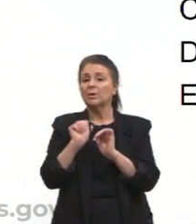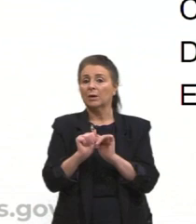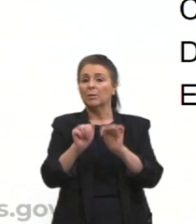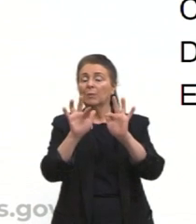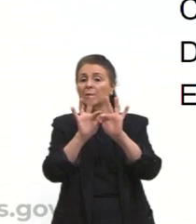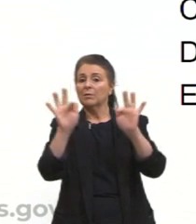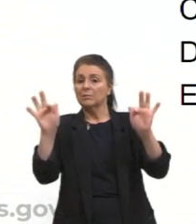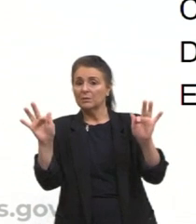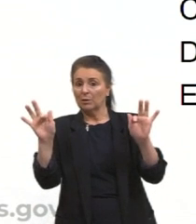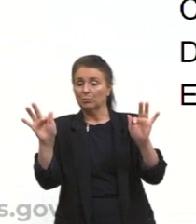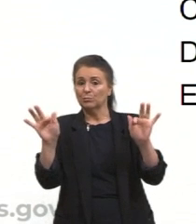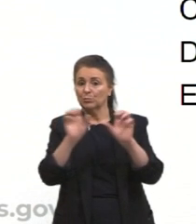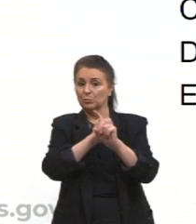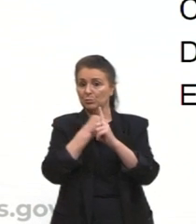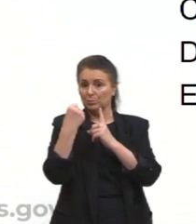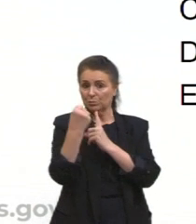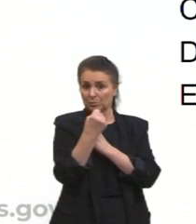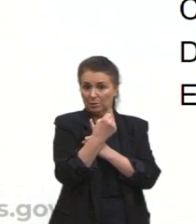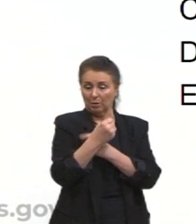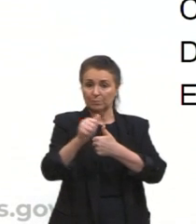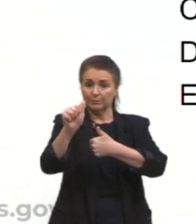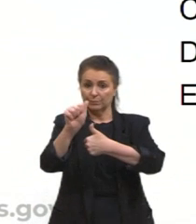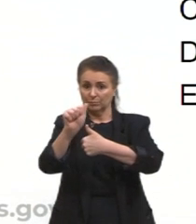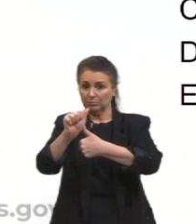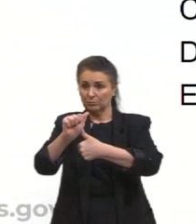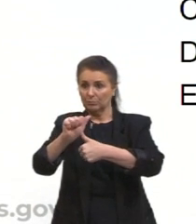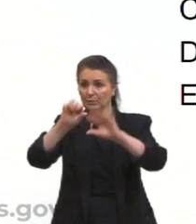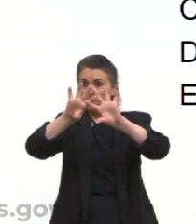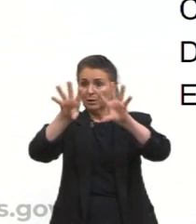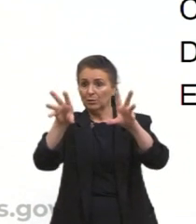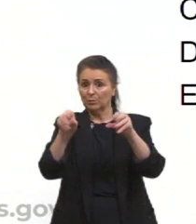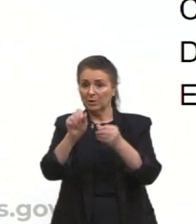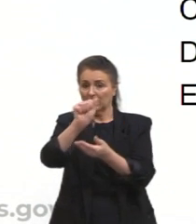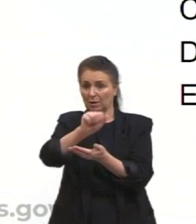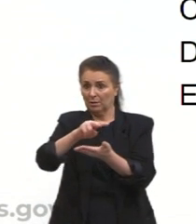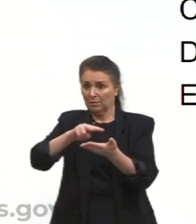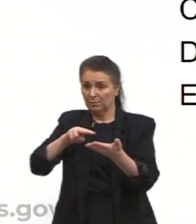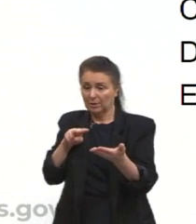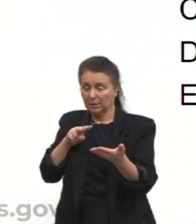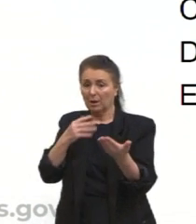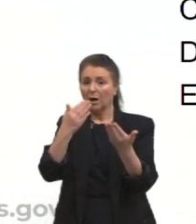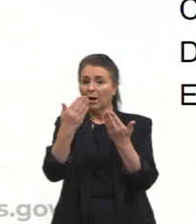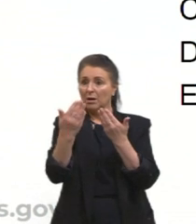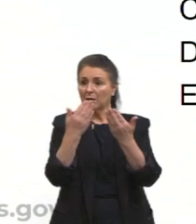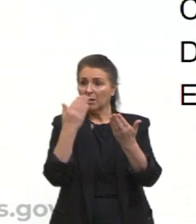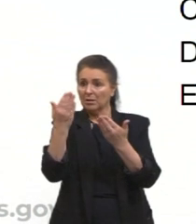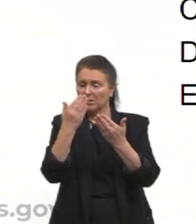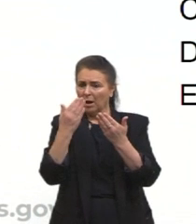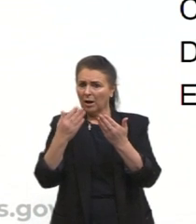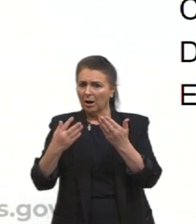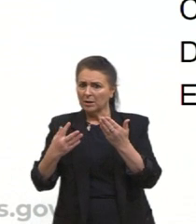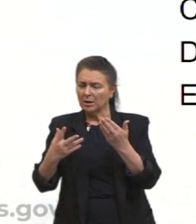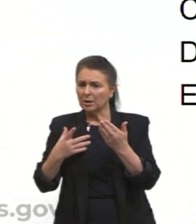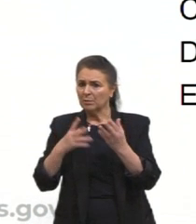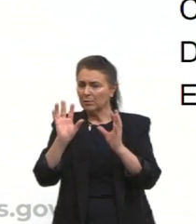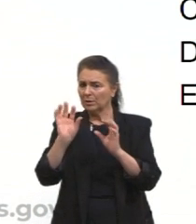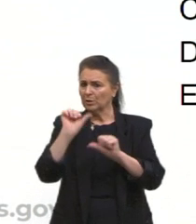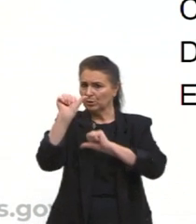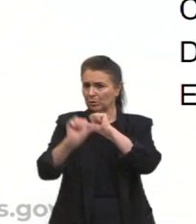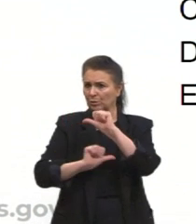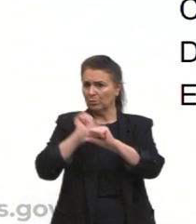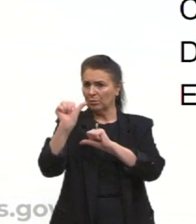letra A resumir e avaliar letra B analisar e reportar letra C